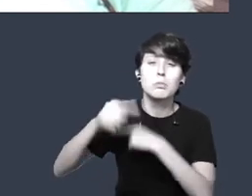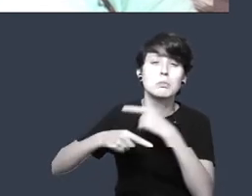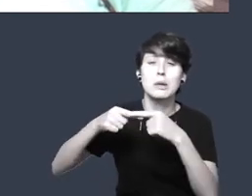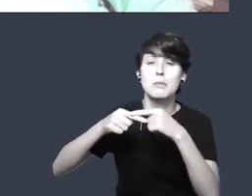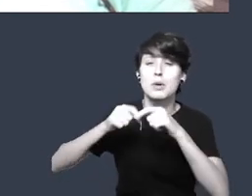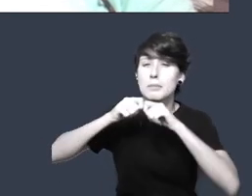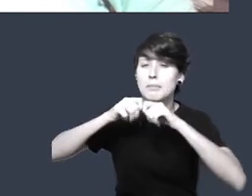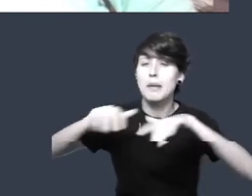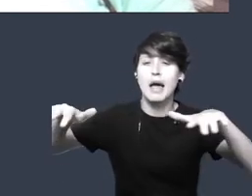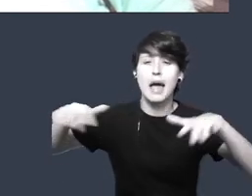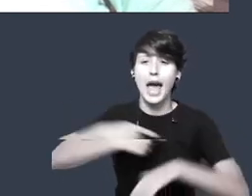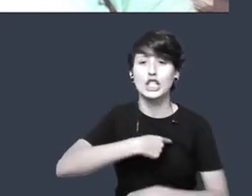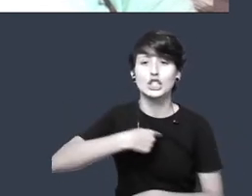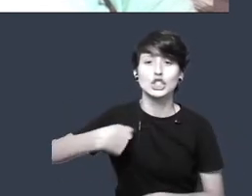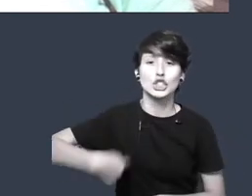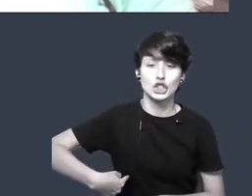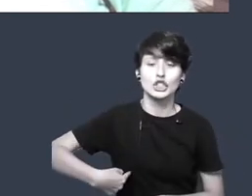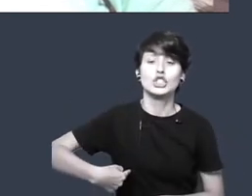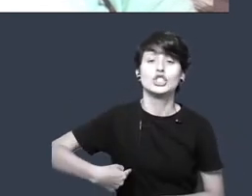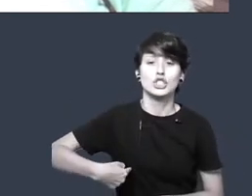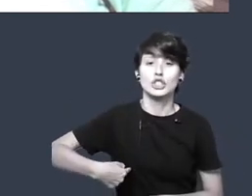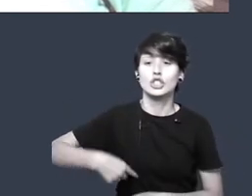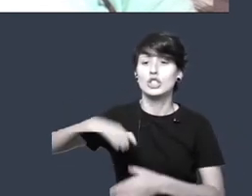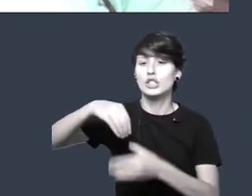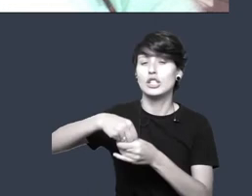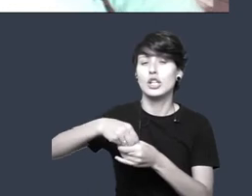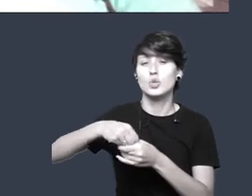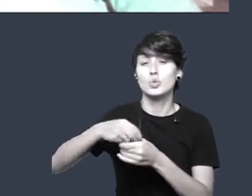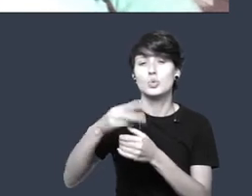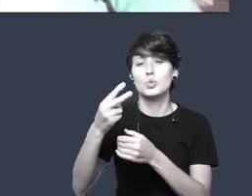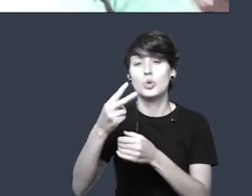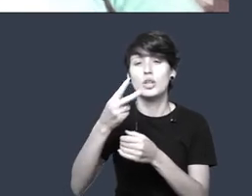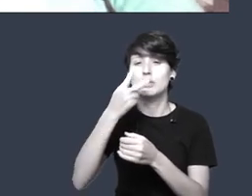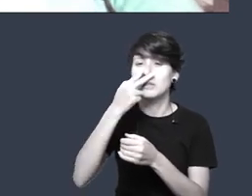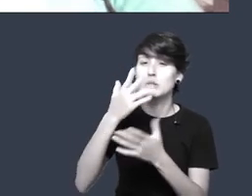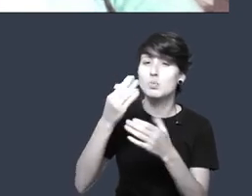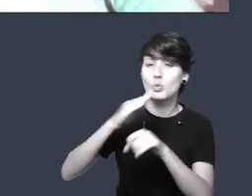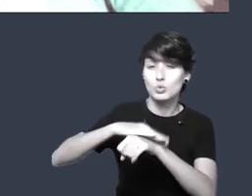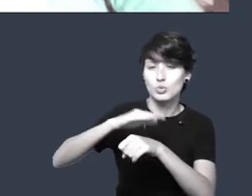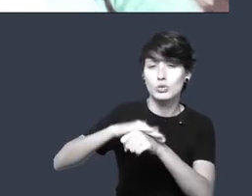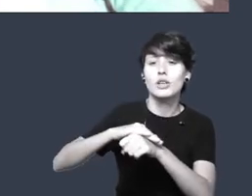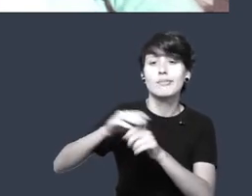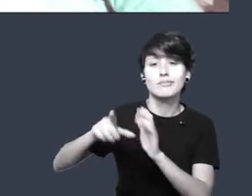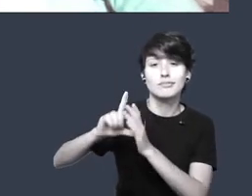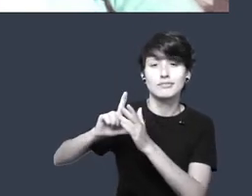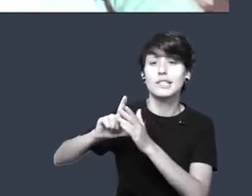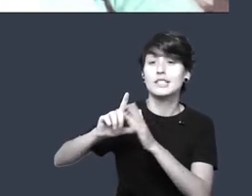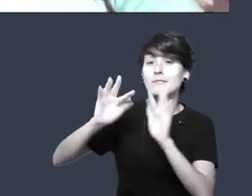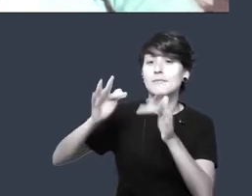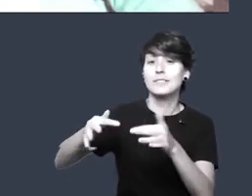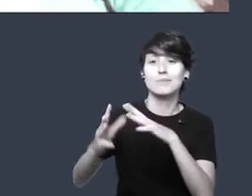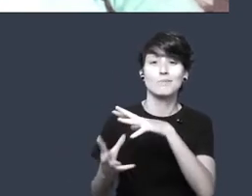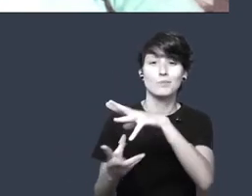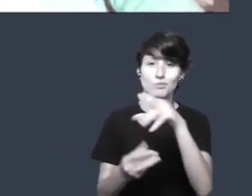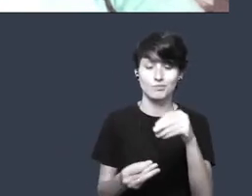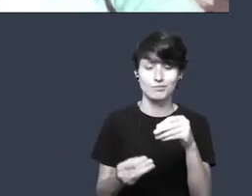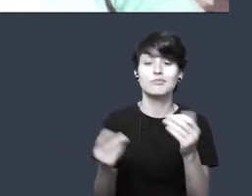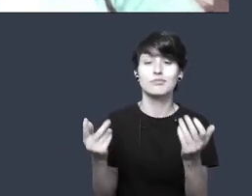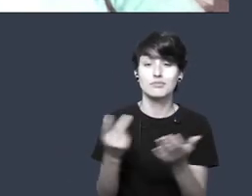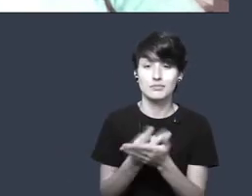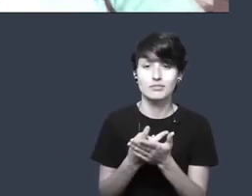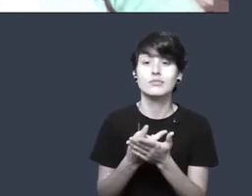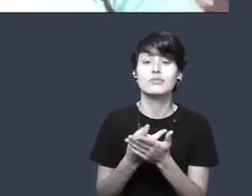China, e ficou ali naqueles dois eixos durante muito tempo antes de chegar no resto do mundo, né? E aí daí que eu vejo também que